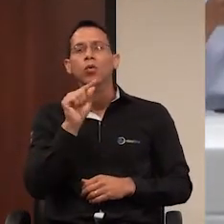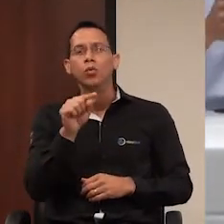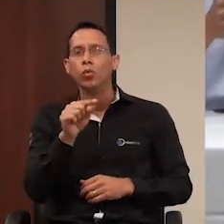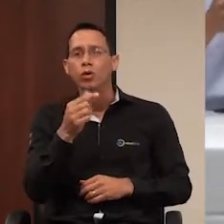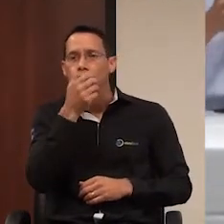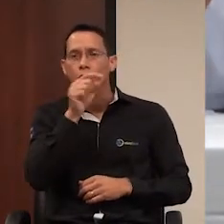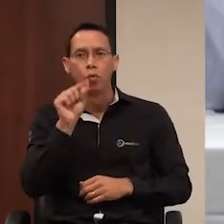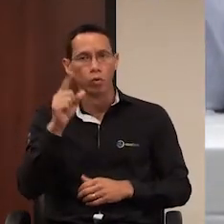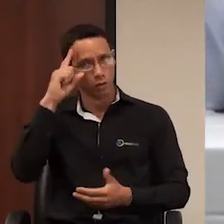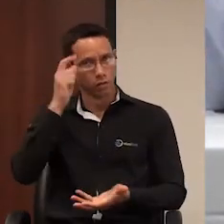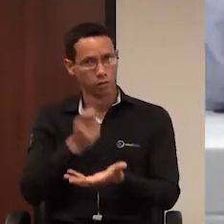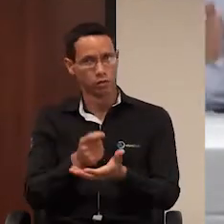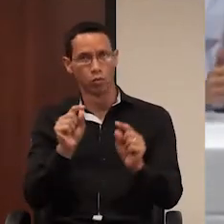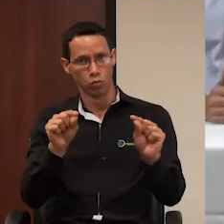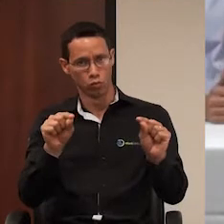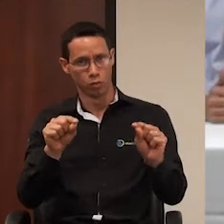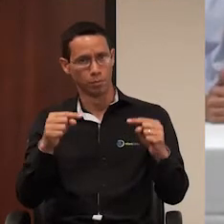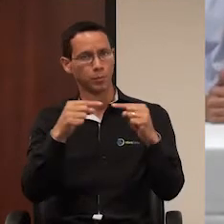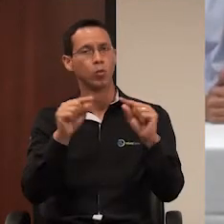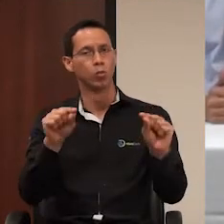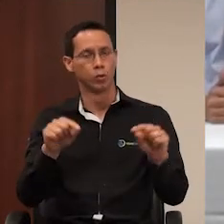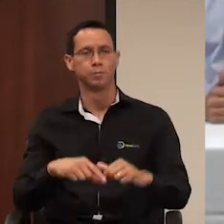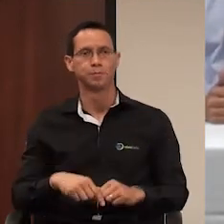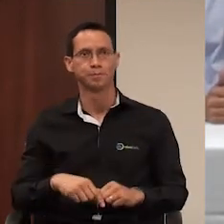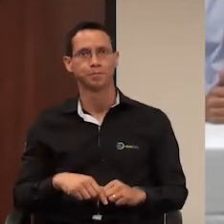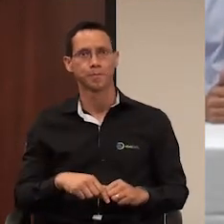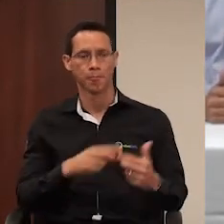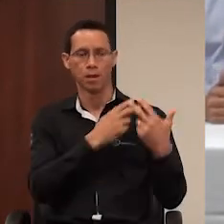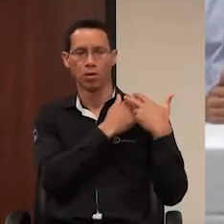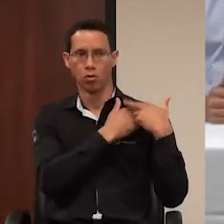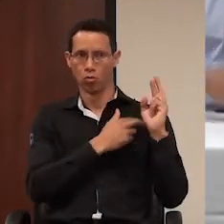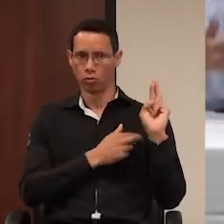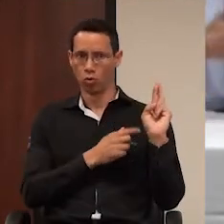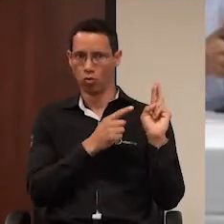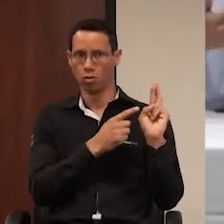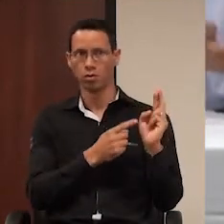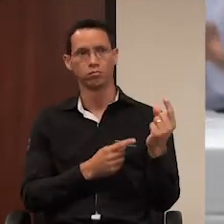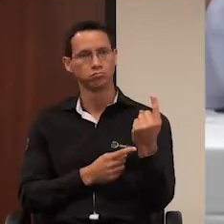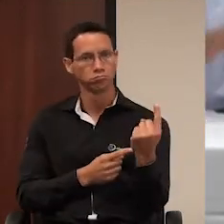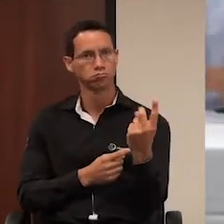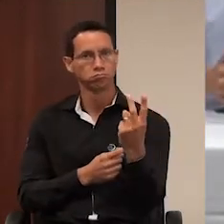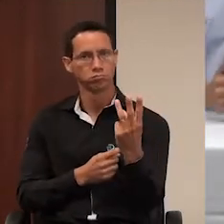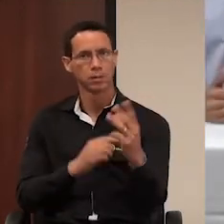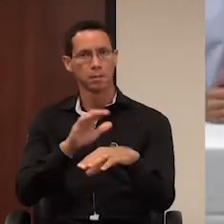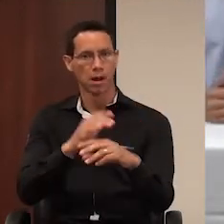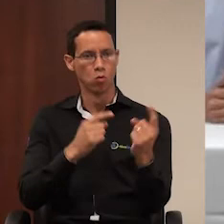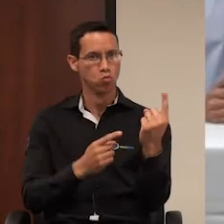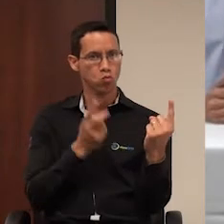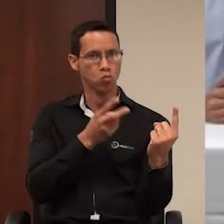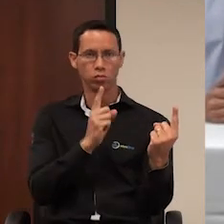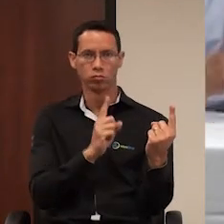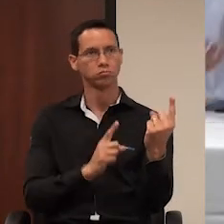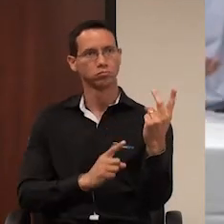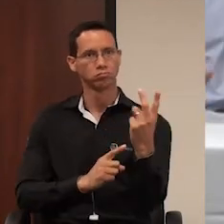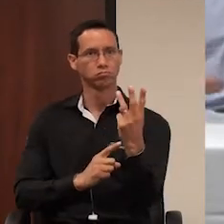em termos de decisão? A nomeação de mais de um curador, né? Já tem decisões no sentido de que a lei tem que